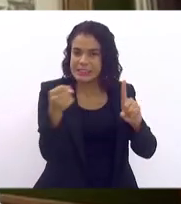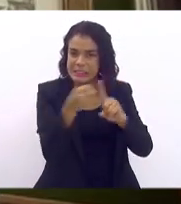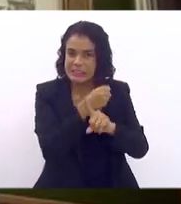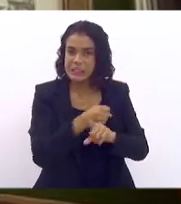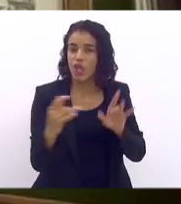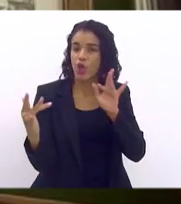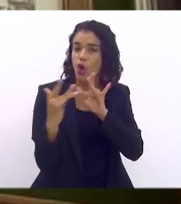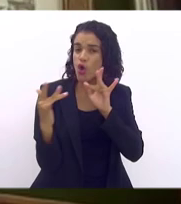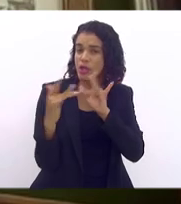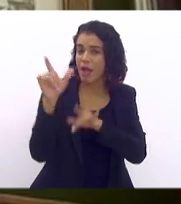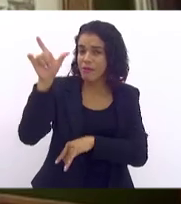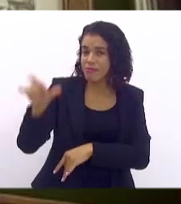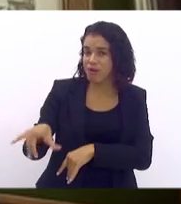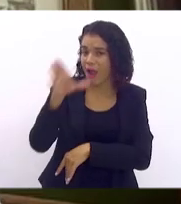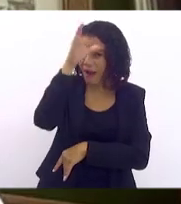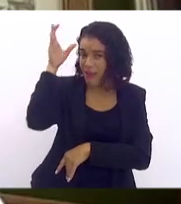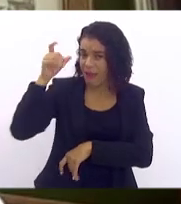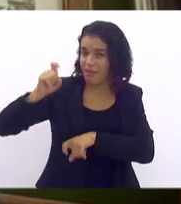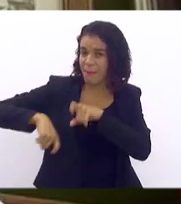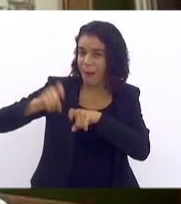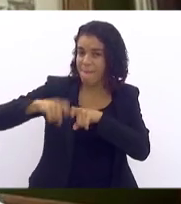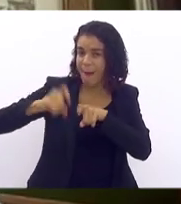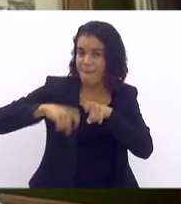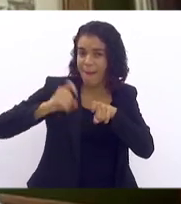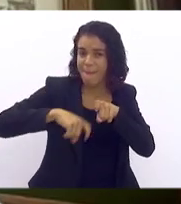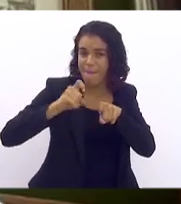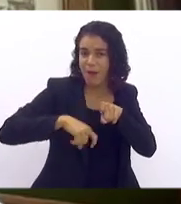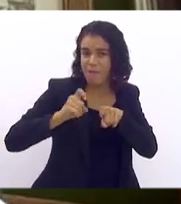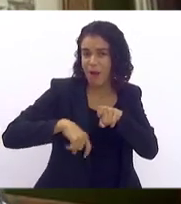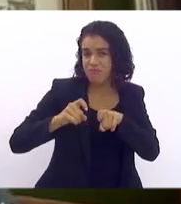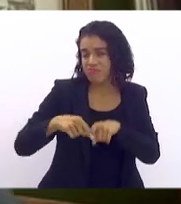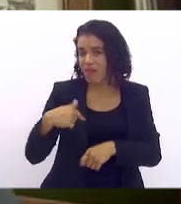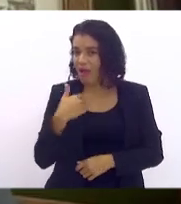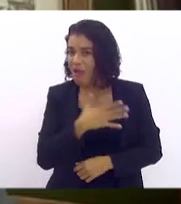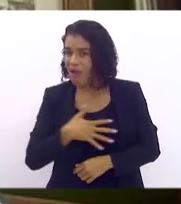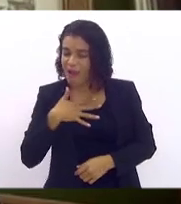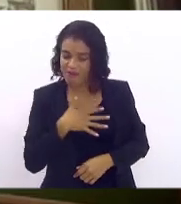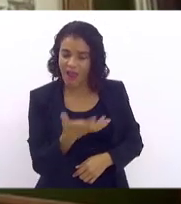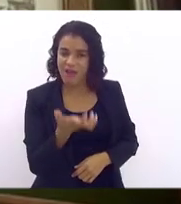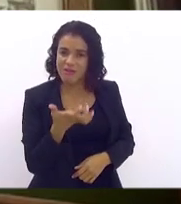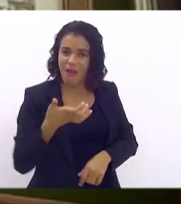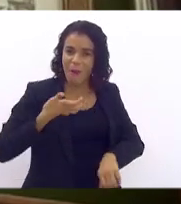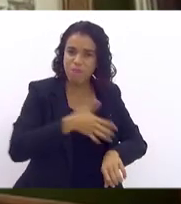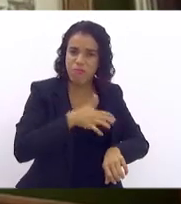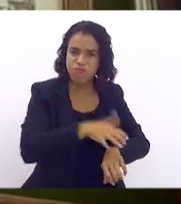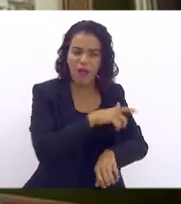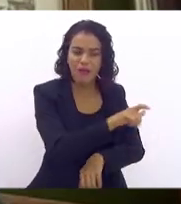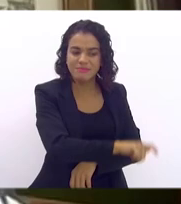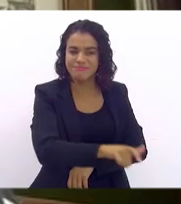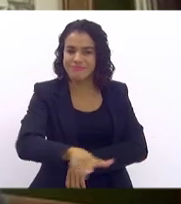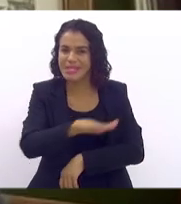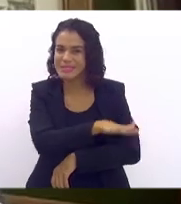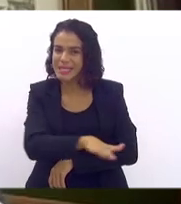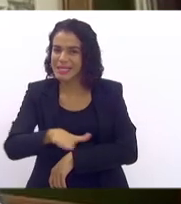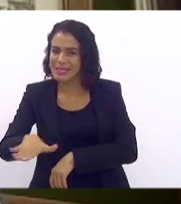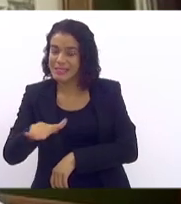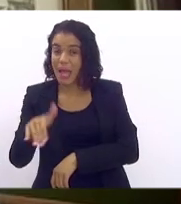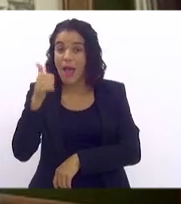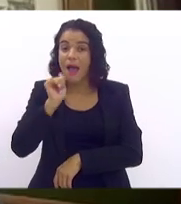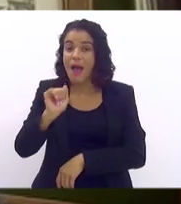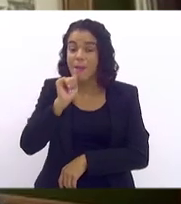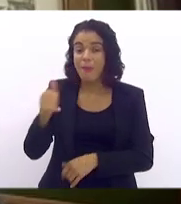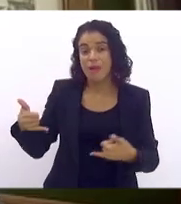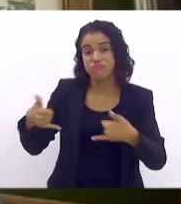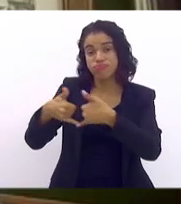contato com seus clientes, nos quais eles dizem que poderiam e gostariam de abusar dessas meninas também. A mãe usa um